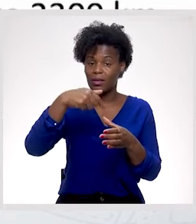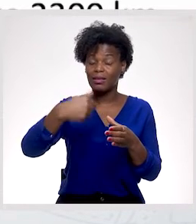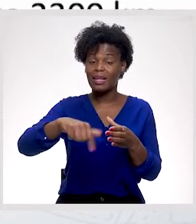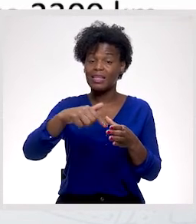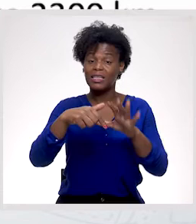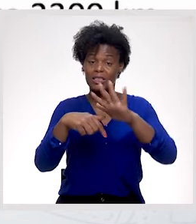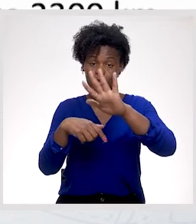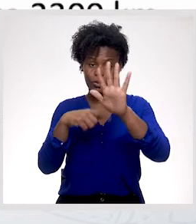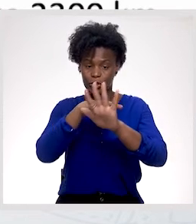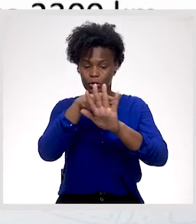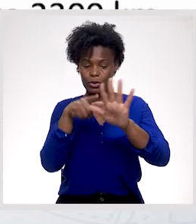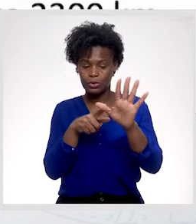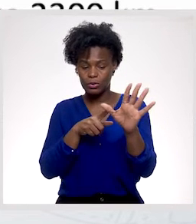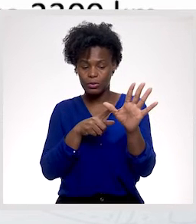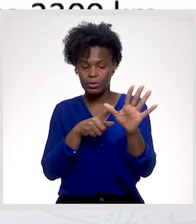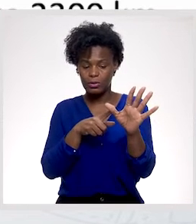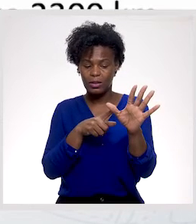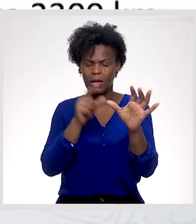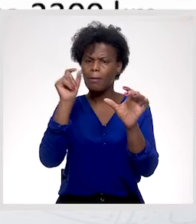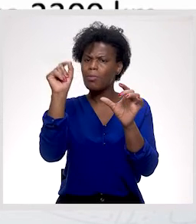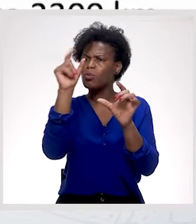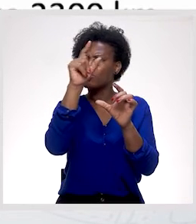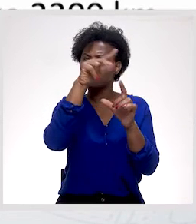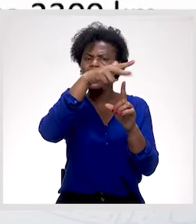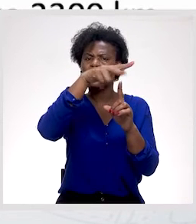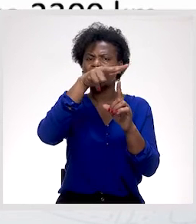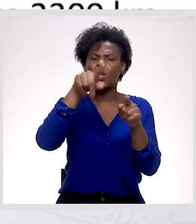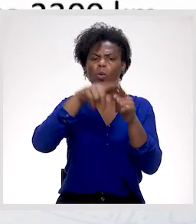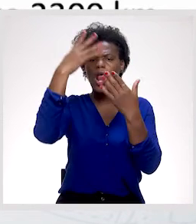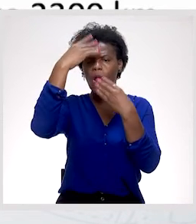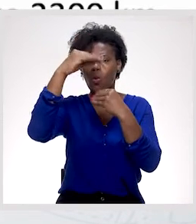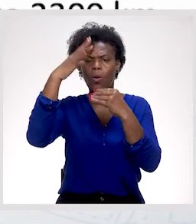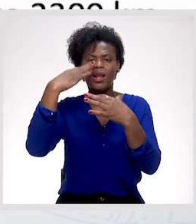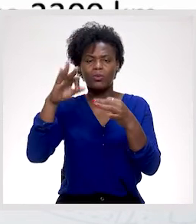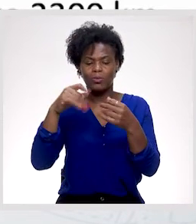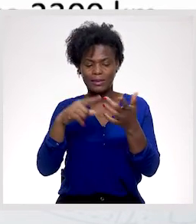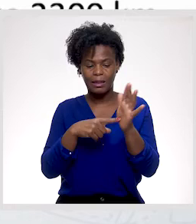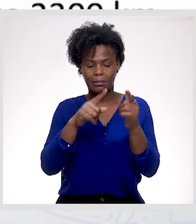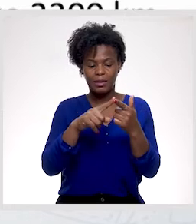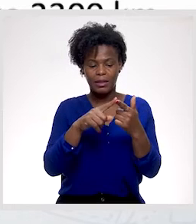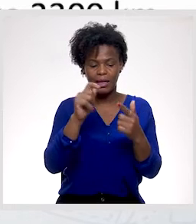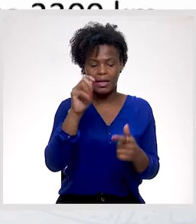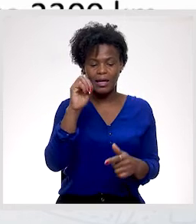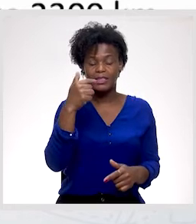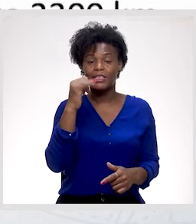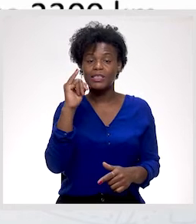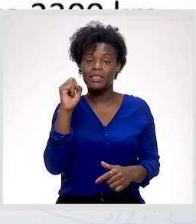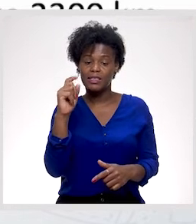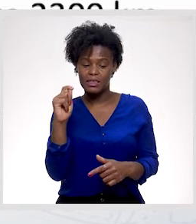5 satélites naturais. Temos Estige, temos